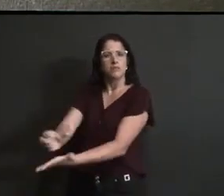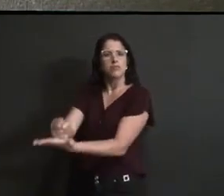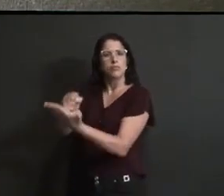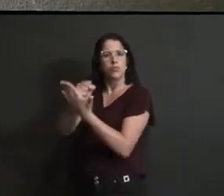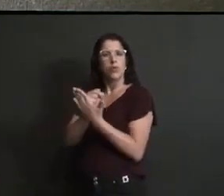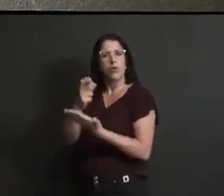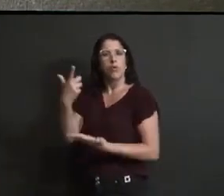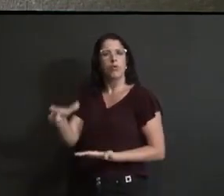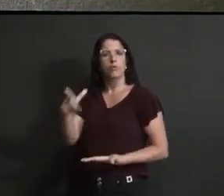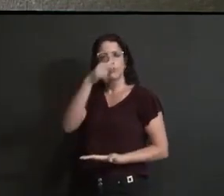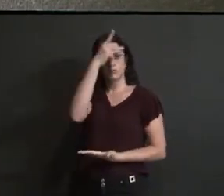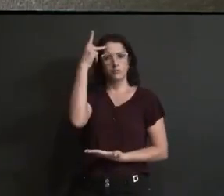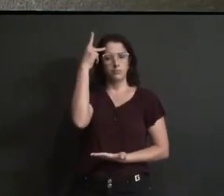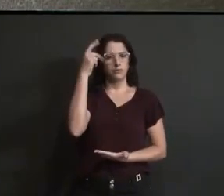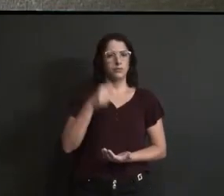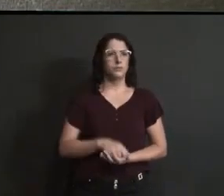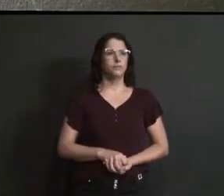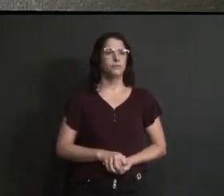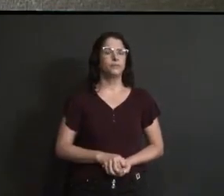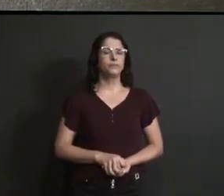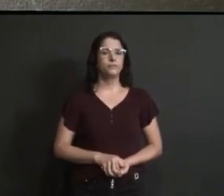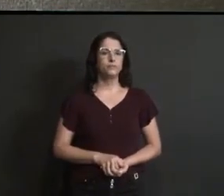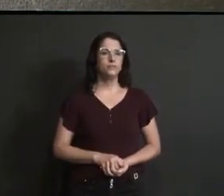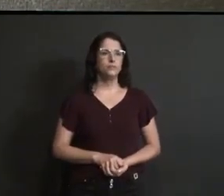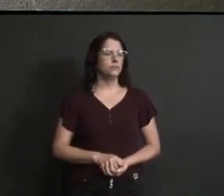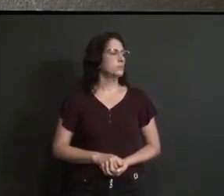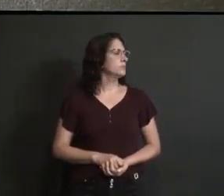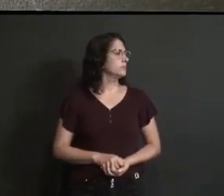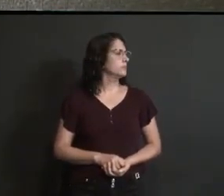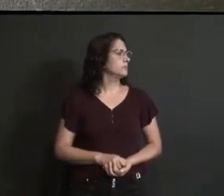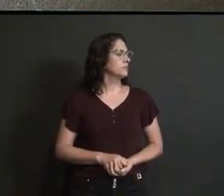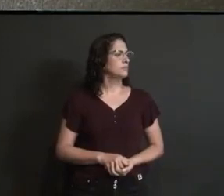E eram 2 filhos, o alto comando do exército reuniu e foram lá.